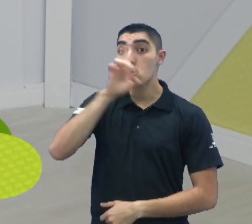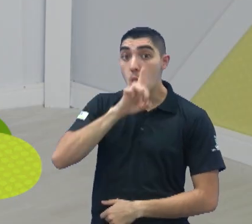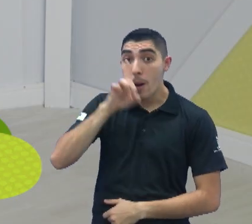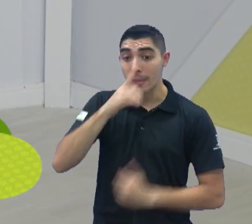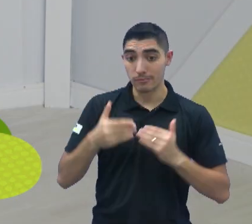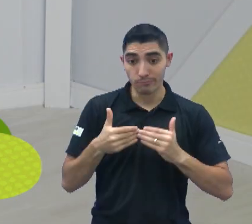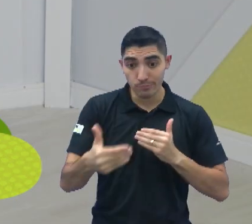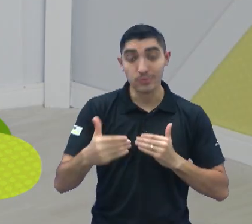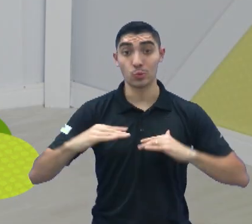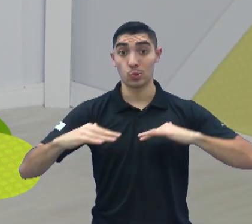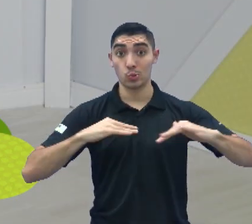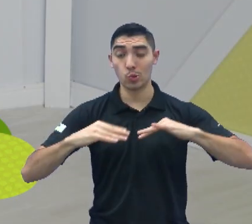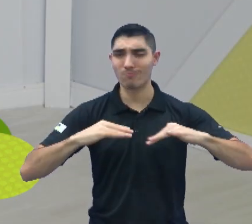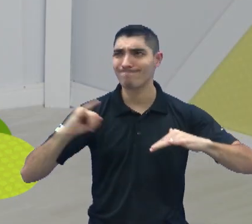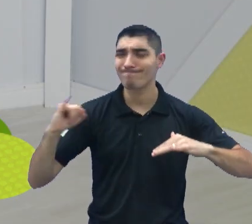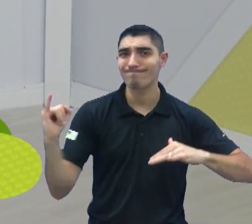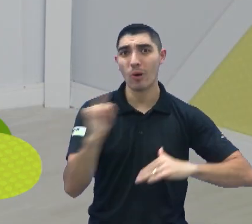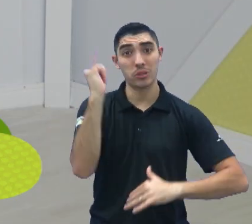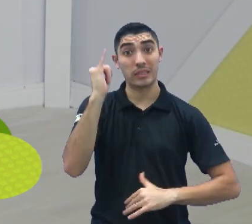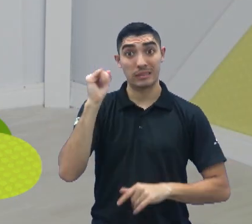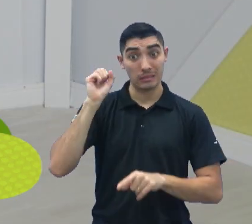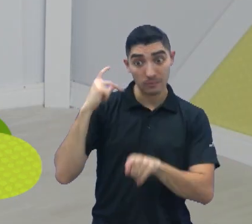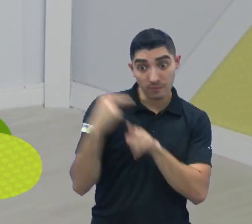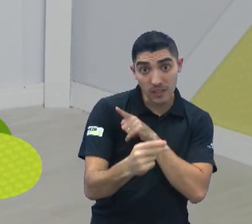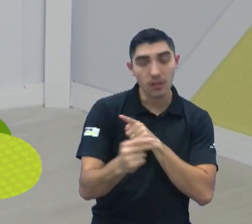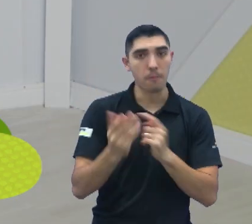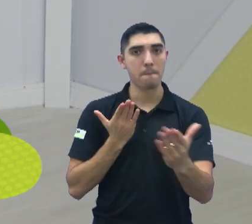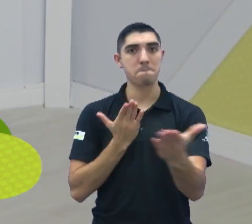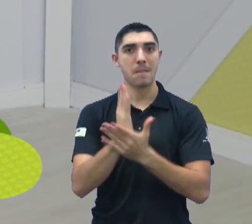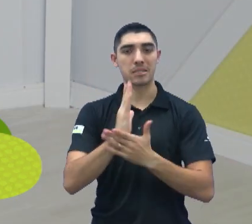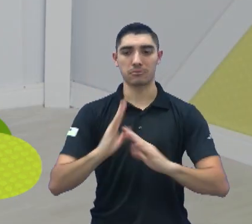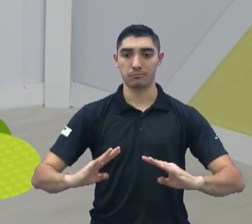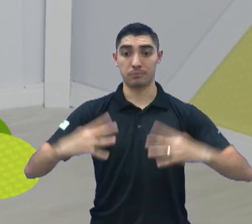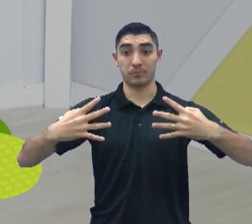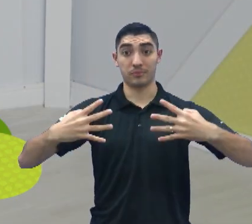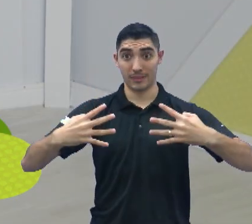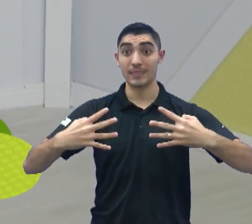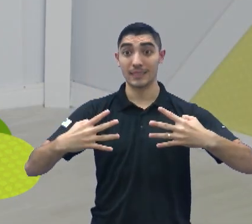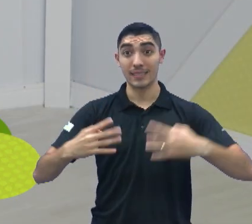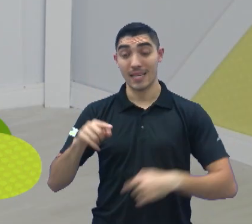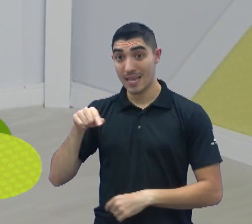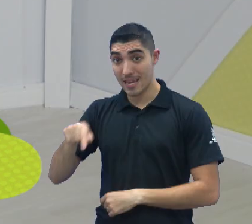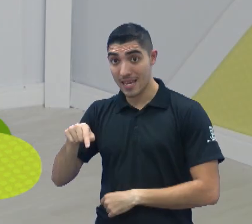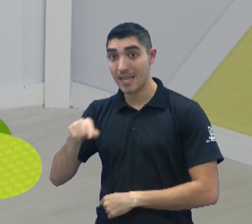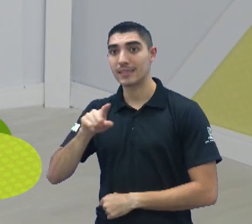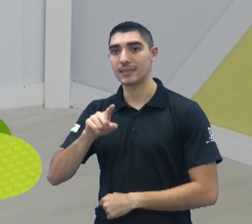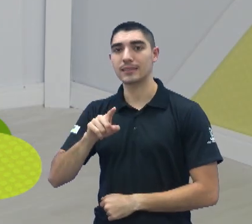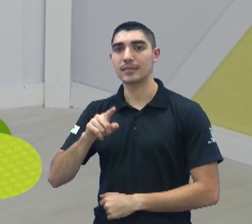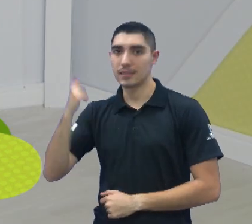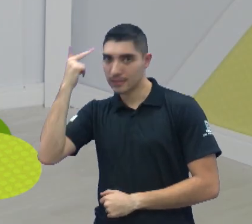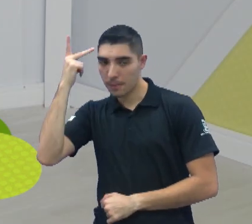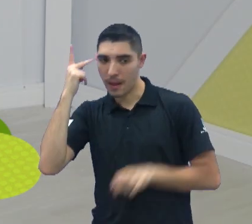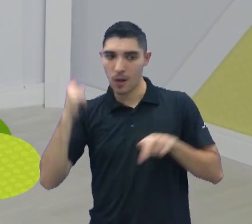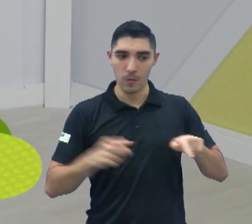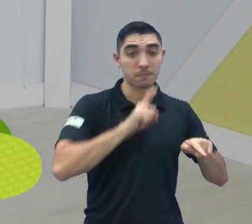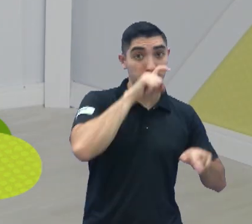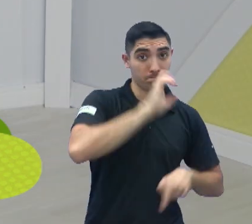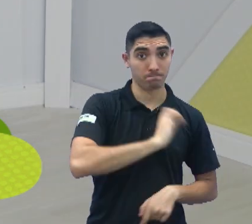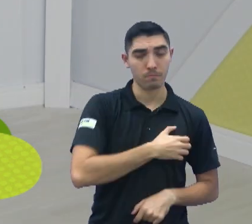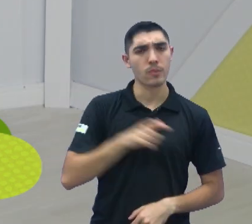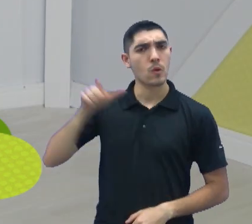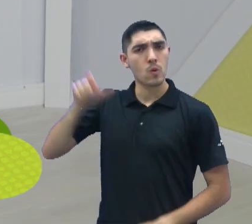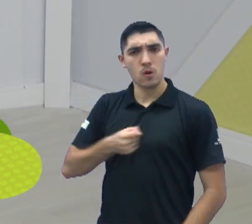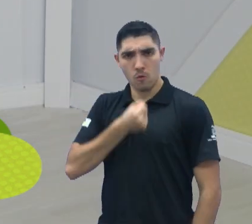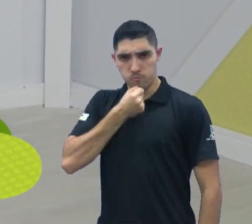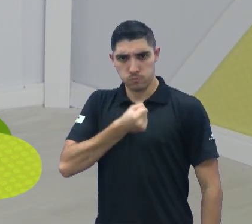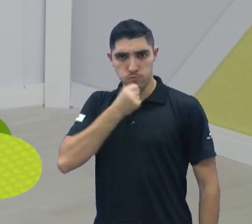valendo vaga nas quartas de final do Campeonato Paulista contra o time do São Paulo. O nosso repórter, o João Delfino, esteve no